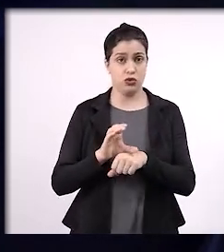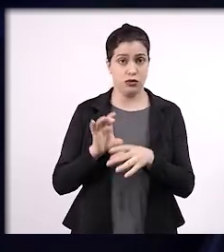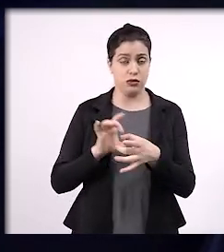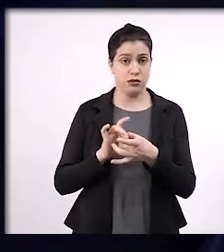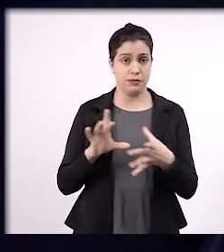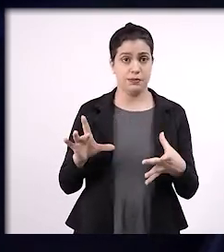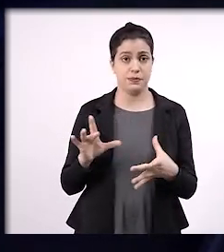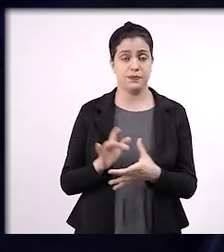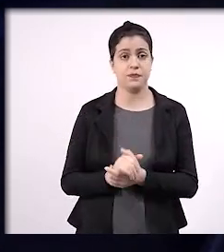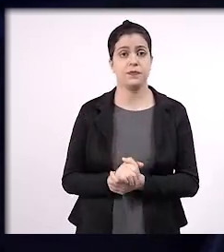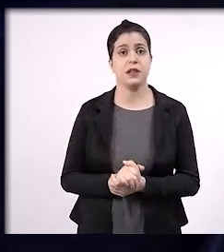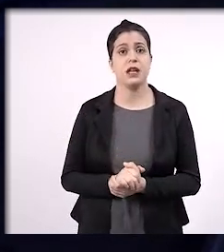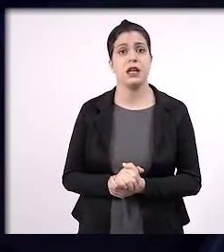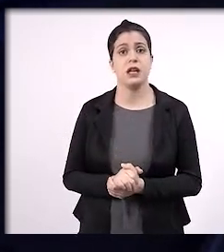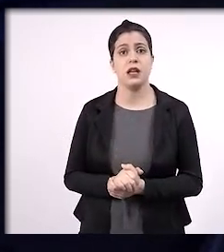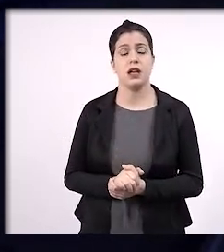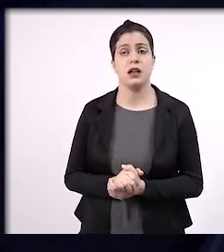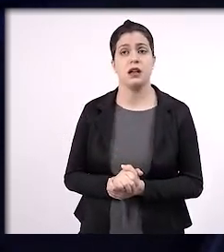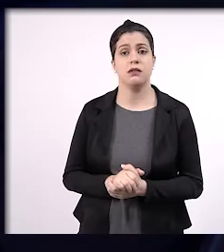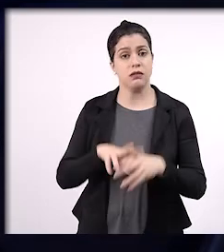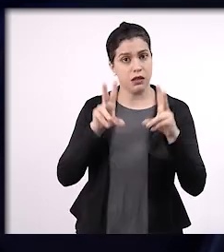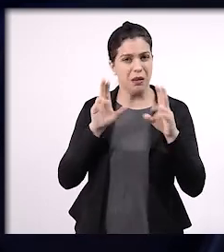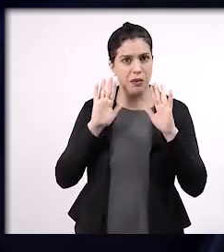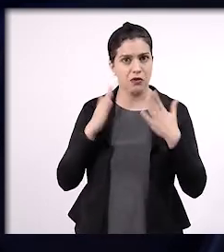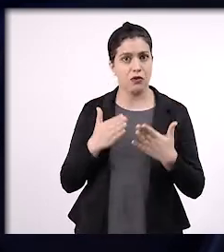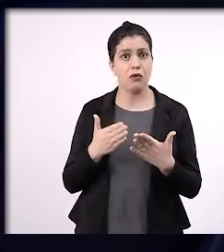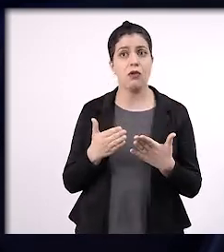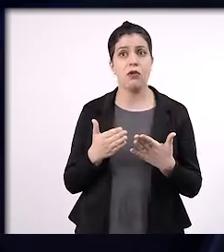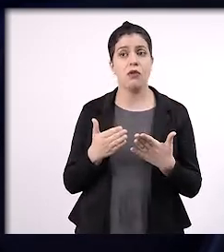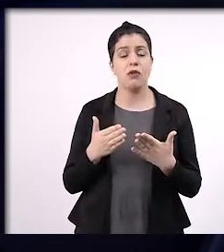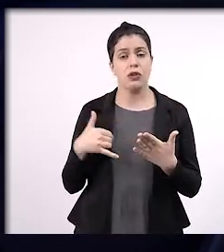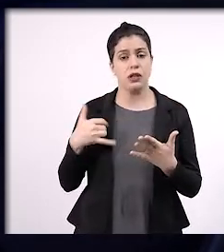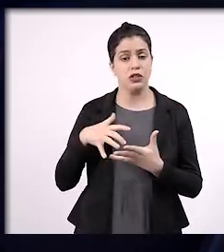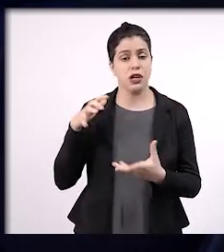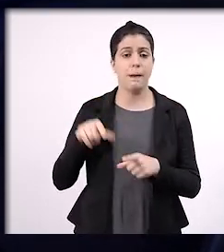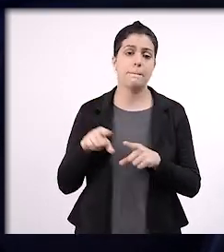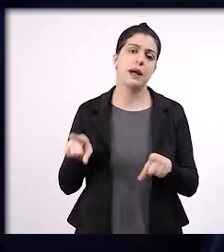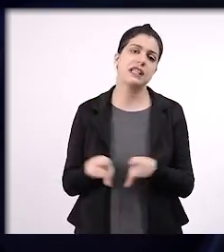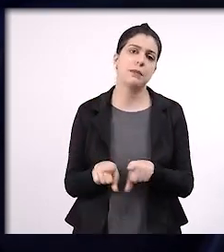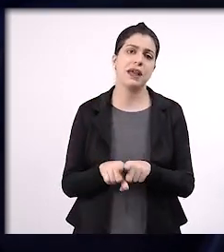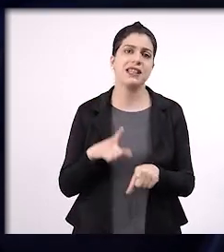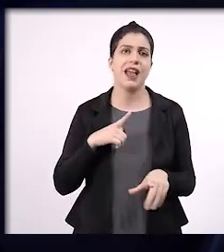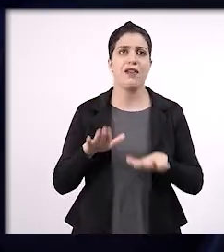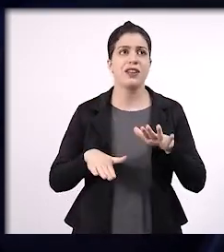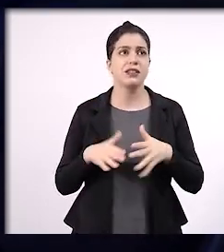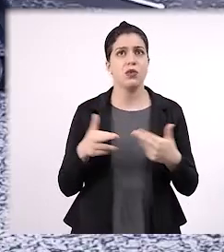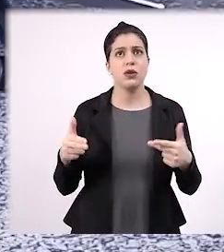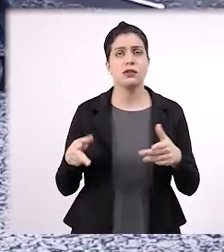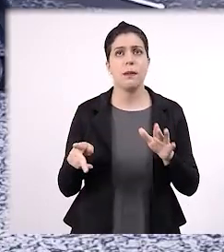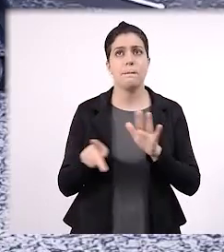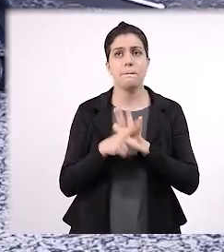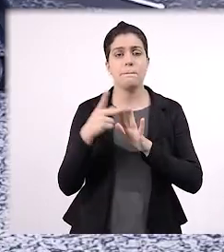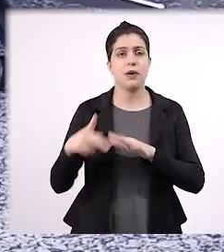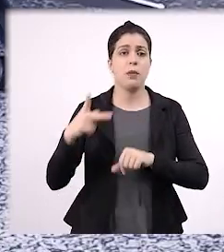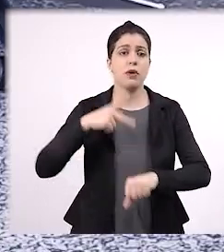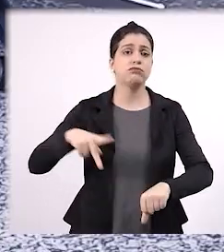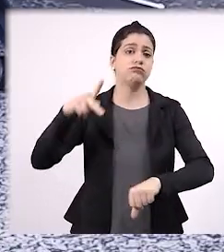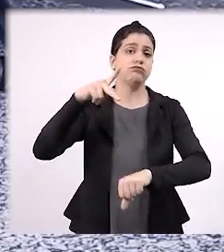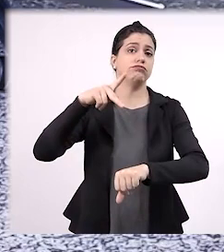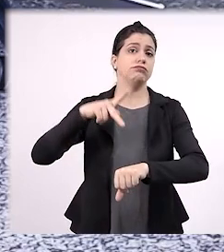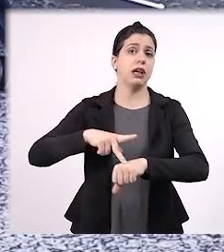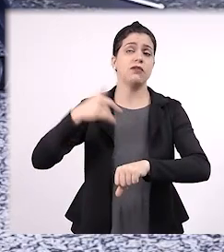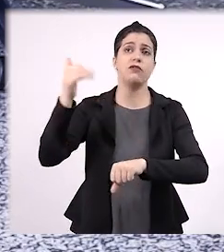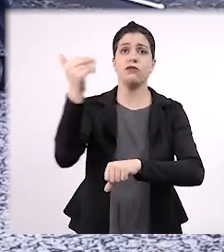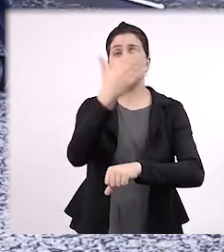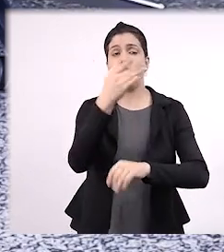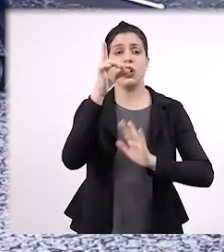legislador superveniente tratar isso. Além disso, também é comum a gente se questionar sobre os tratados internacionais, né? Qual é o papel que o direito